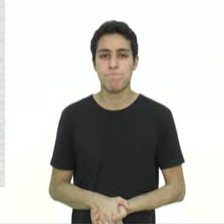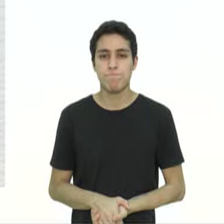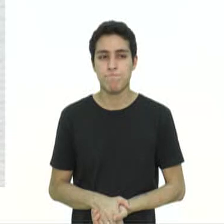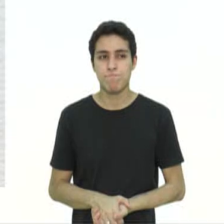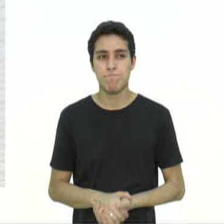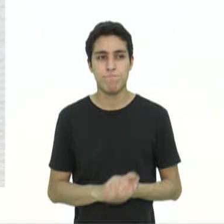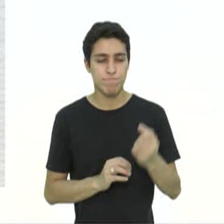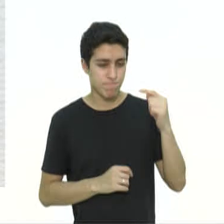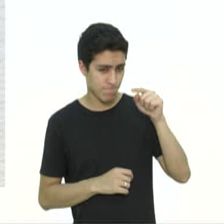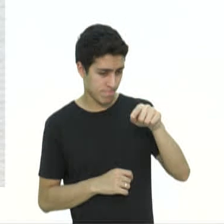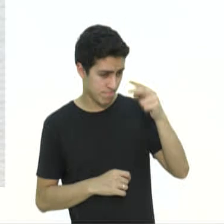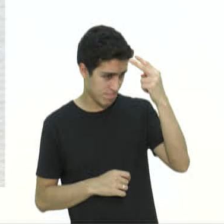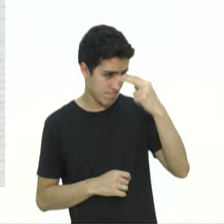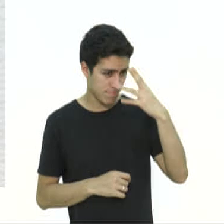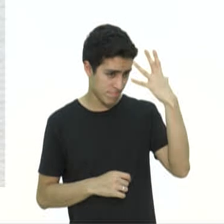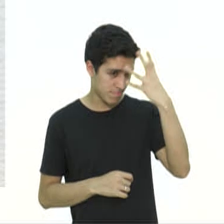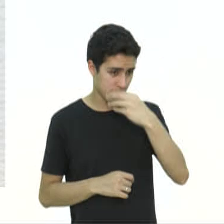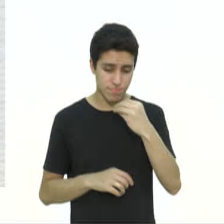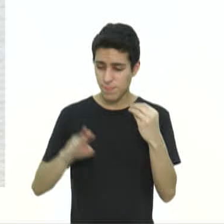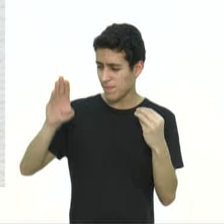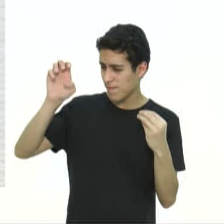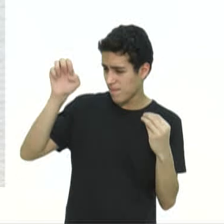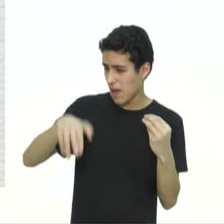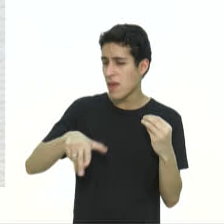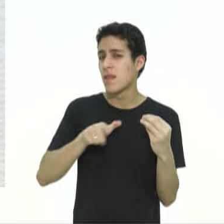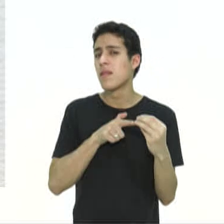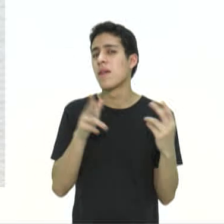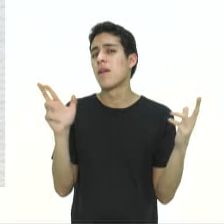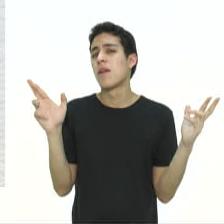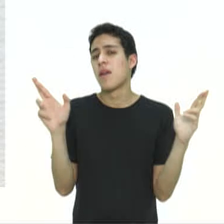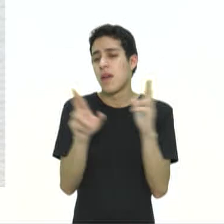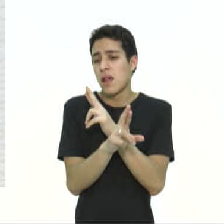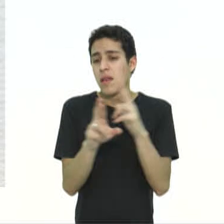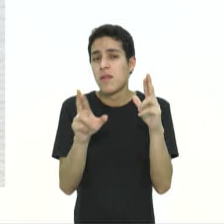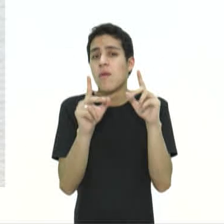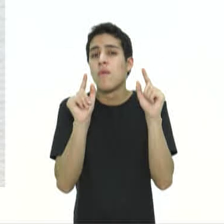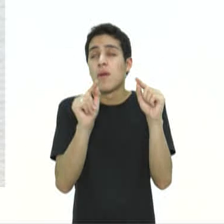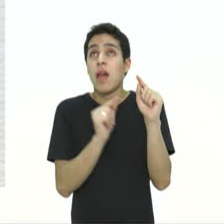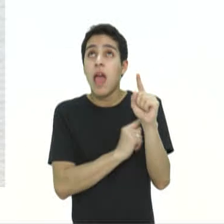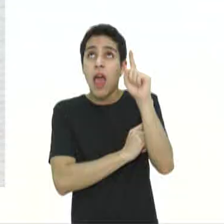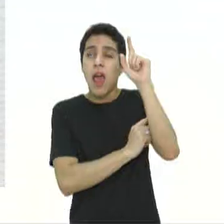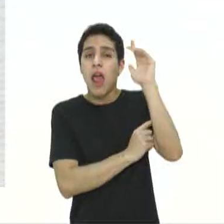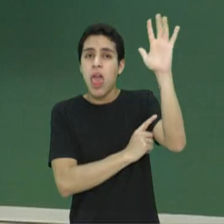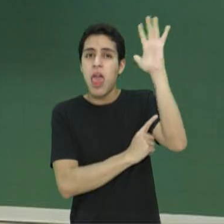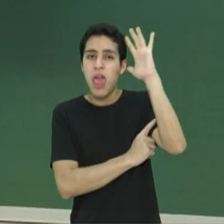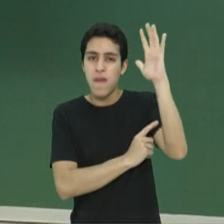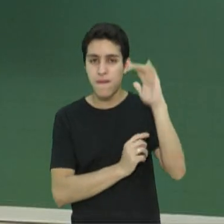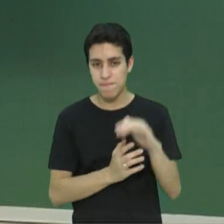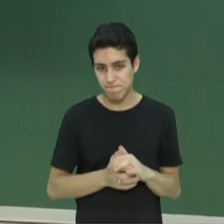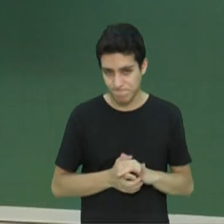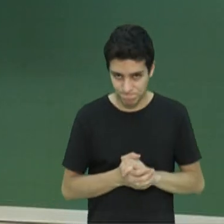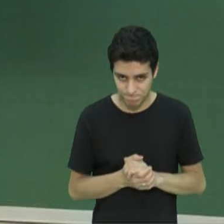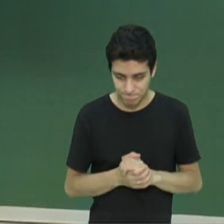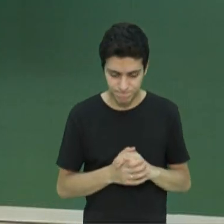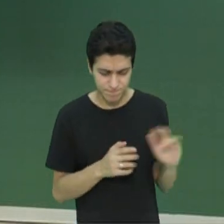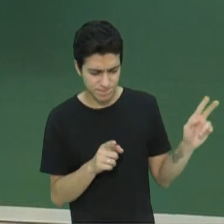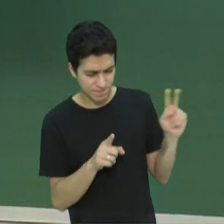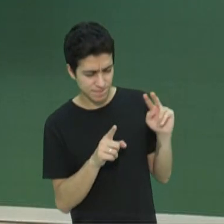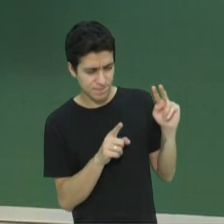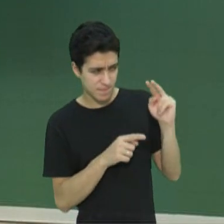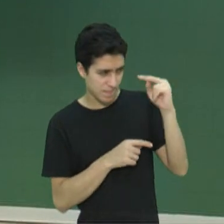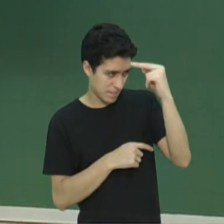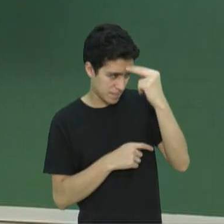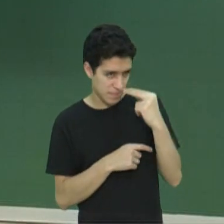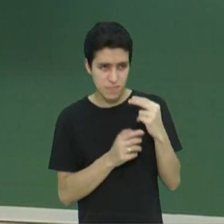Para Platão, o belo e bem têm uma relação no mundo inteligível. O Platão vai dizer em